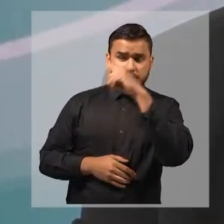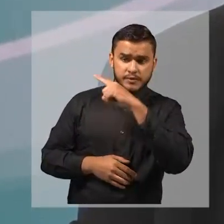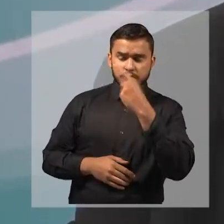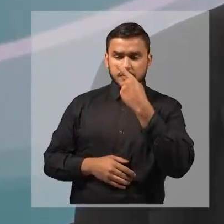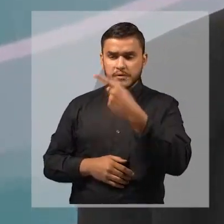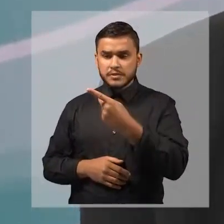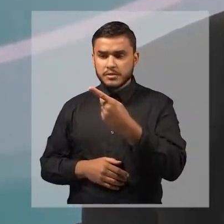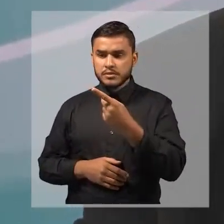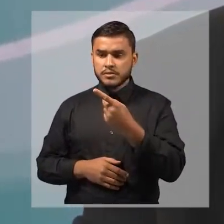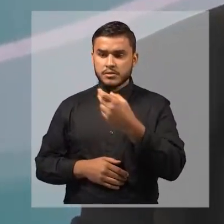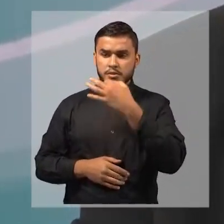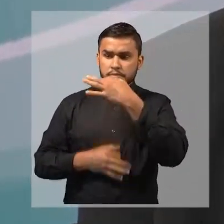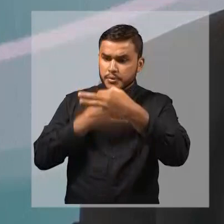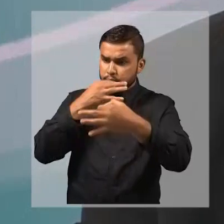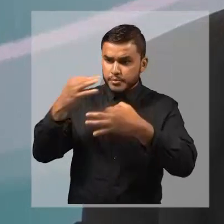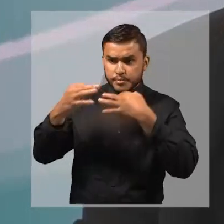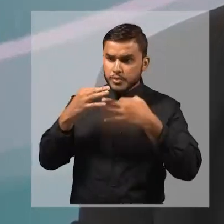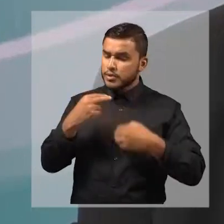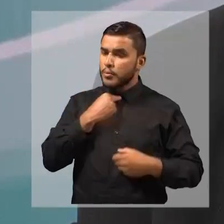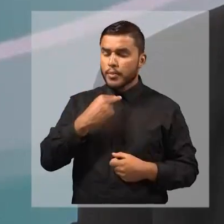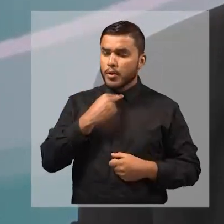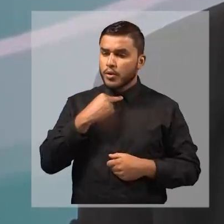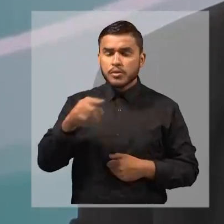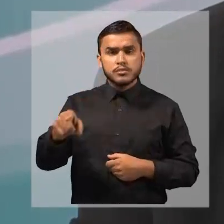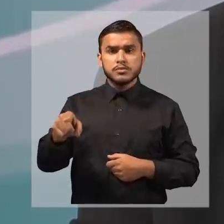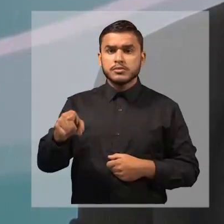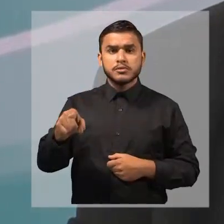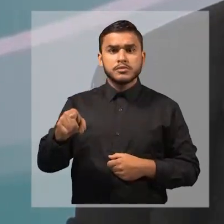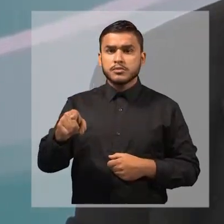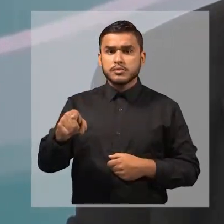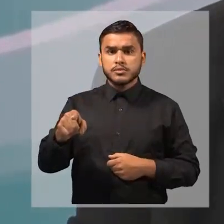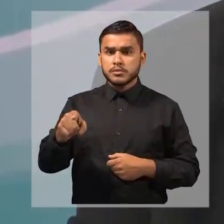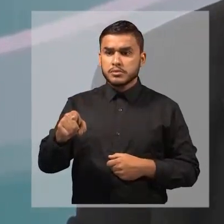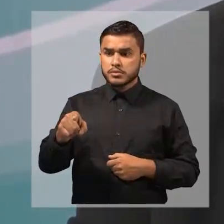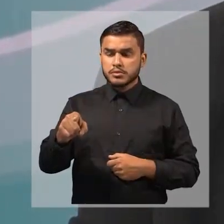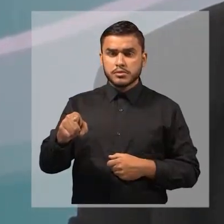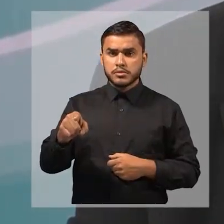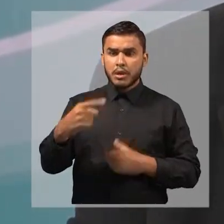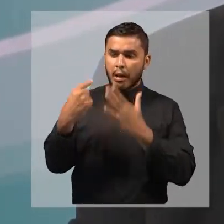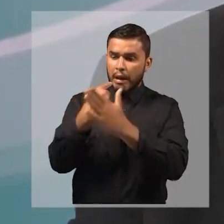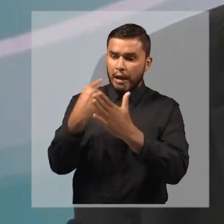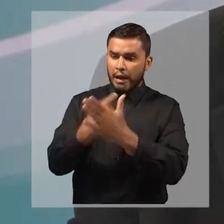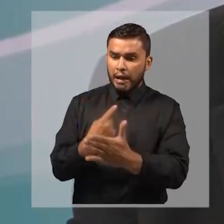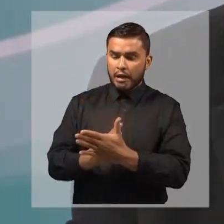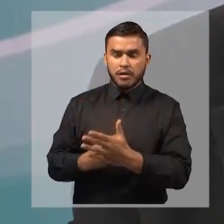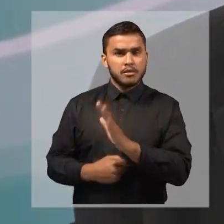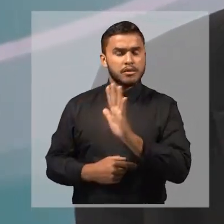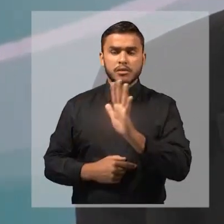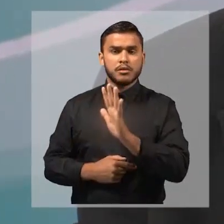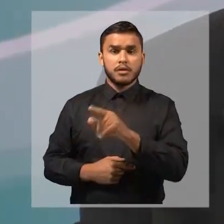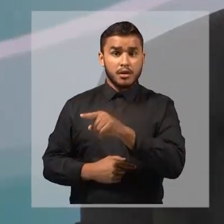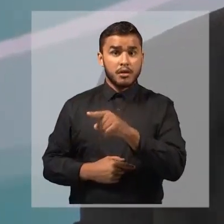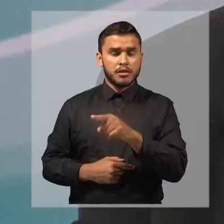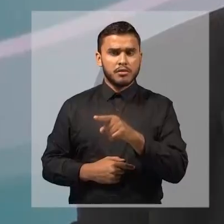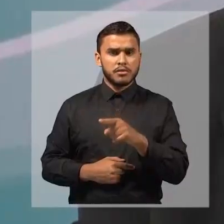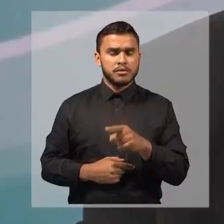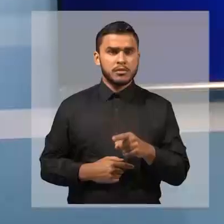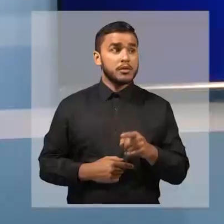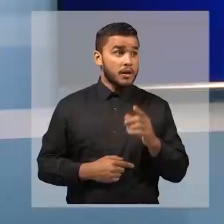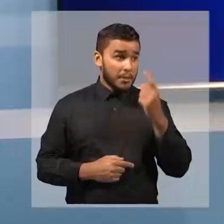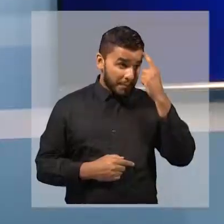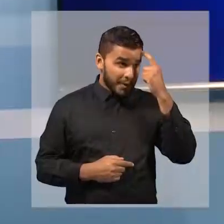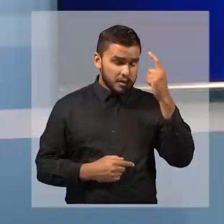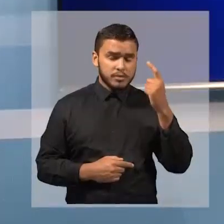uma coisa e você começar a dizer que é difícil, que não sei o quê, não argumenta militar. Quer dizer, não tem, tem que seguir aquela linha. E ele é formado